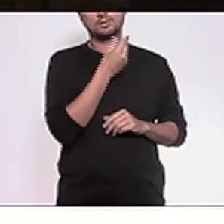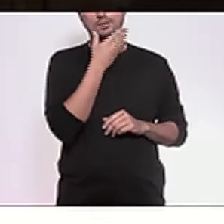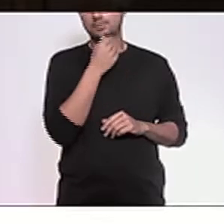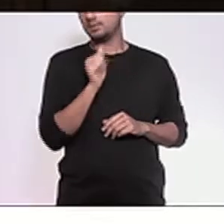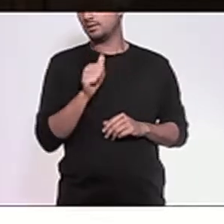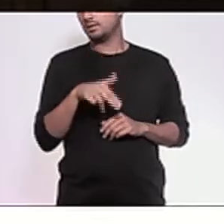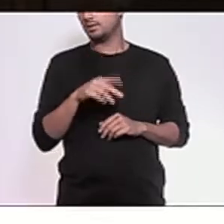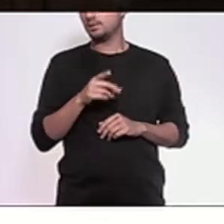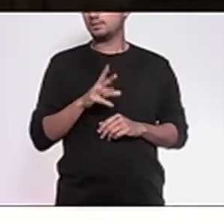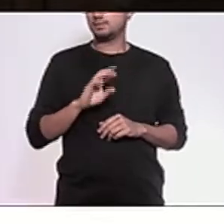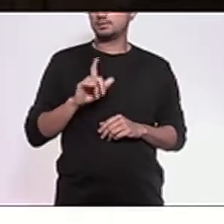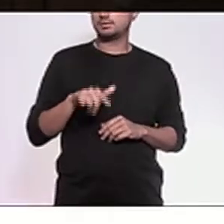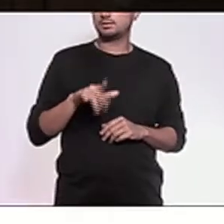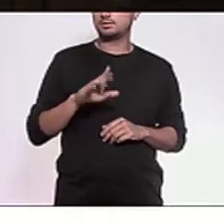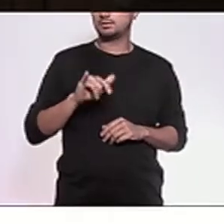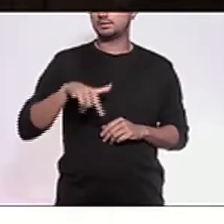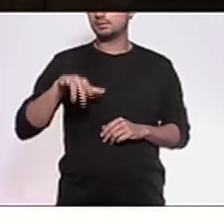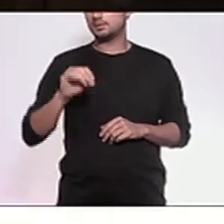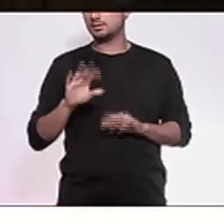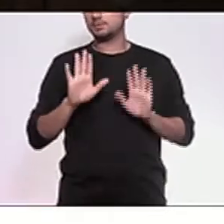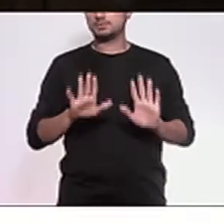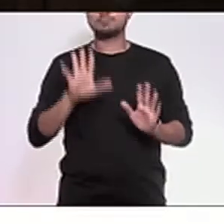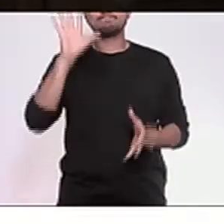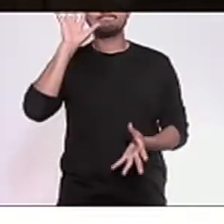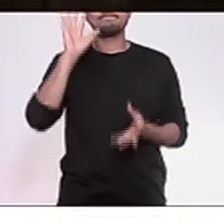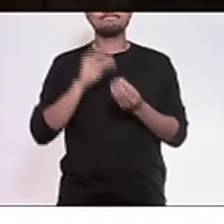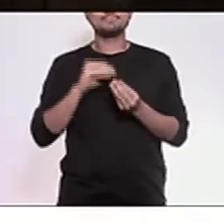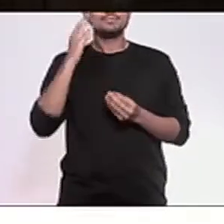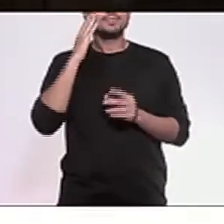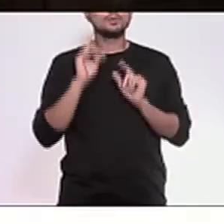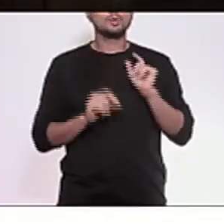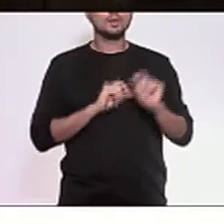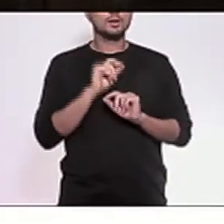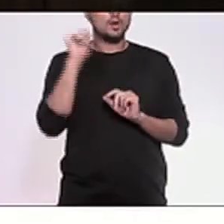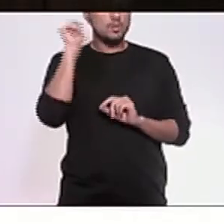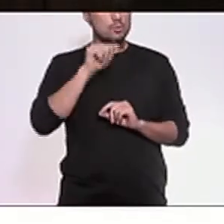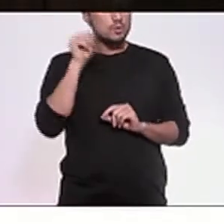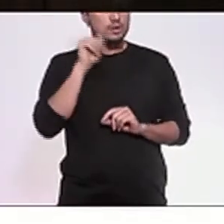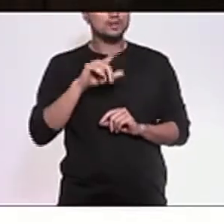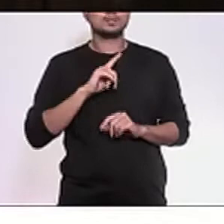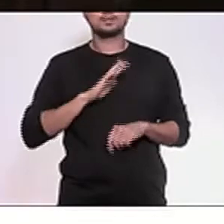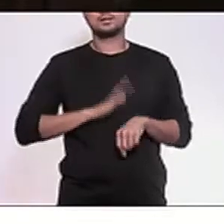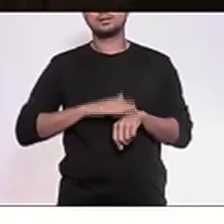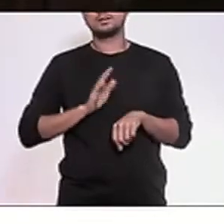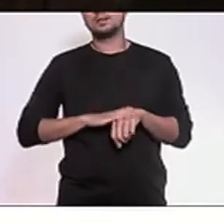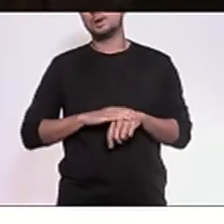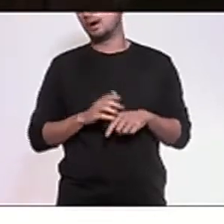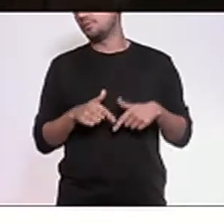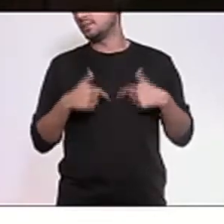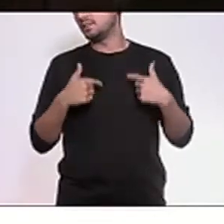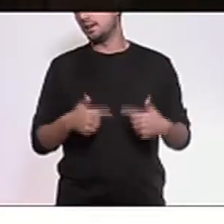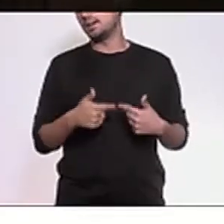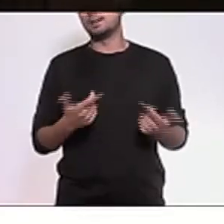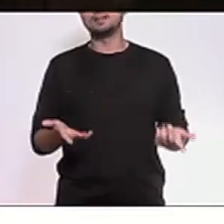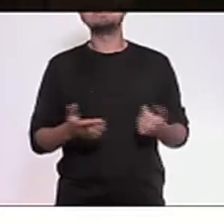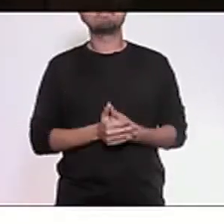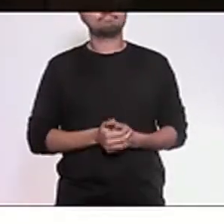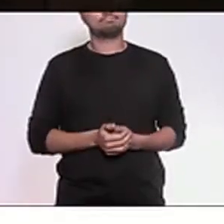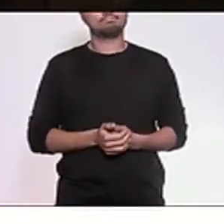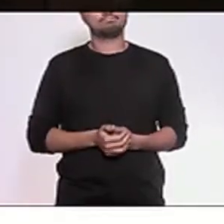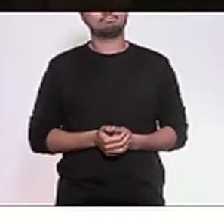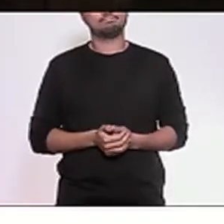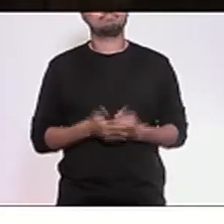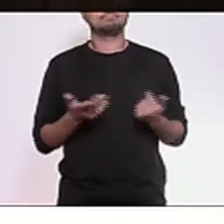Siciliano, mas por entender que essas mulheres têm um papel fundamental dentro do parlamento e é importante que a